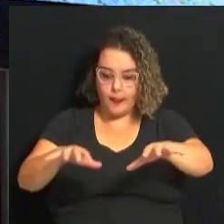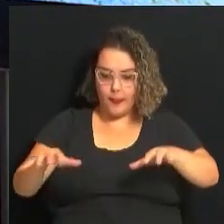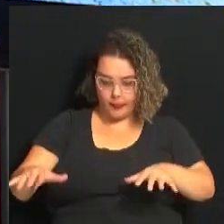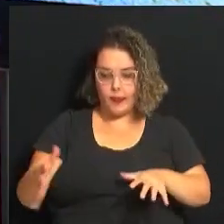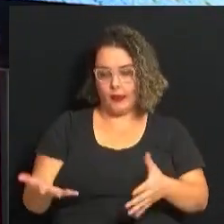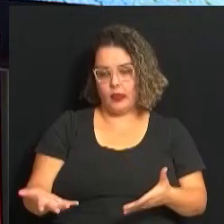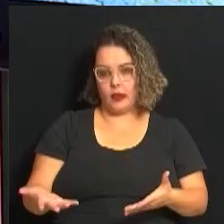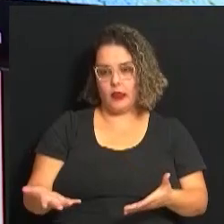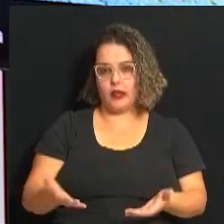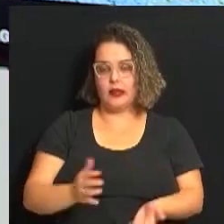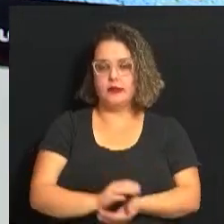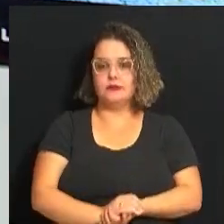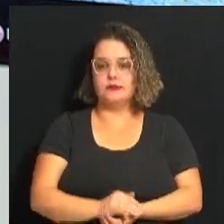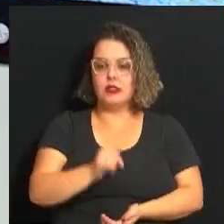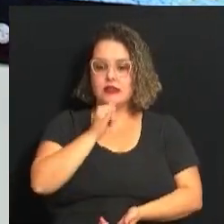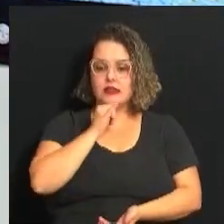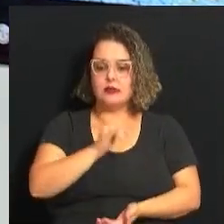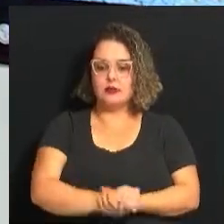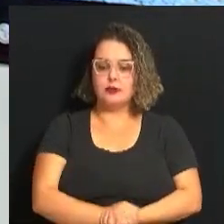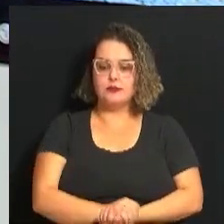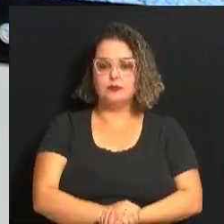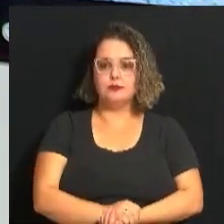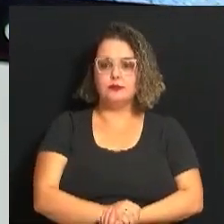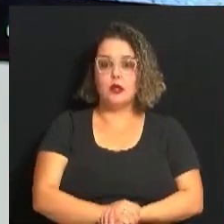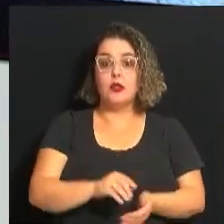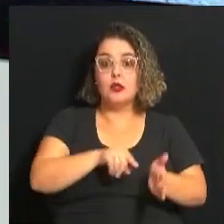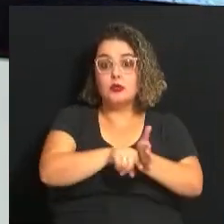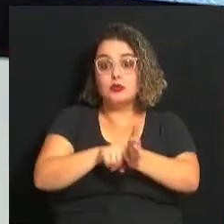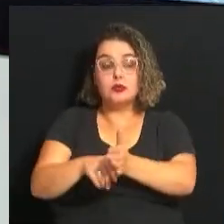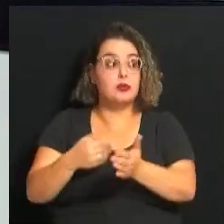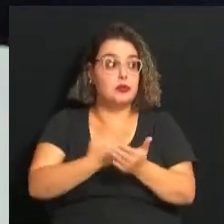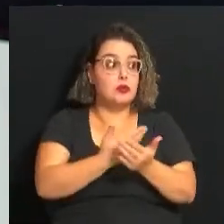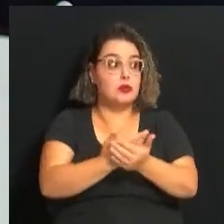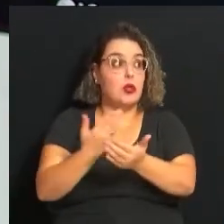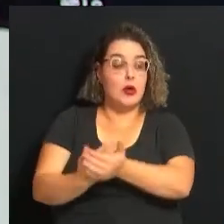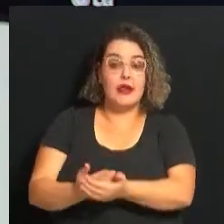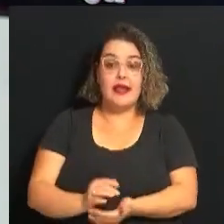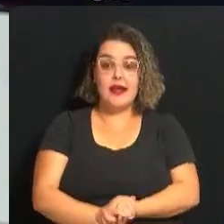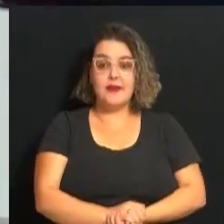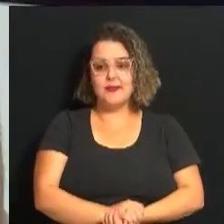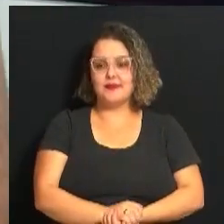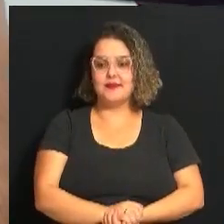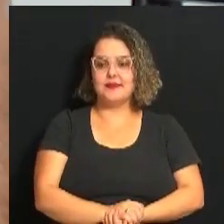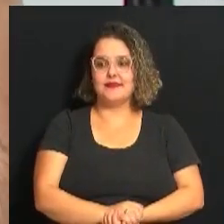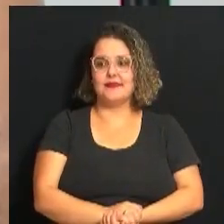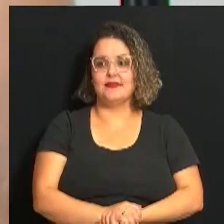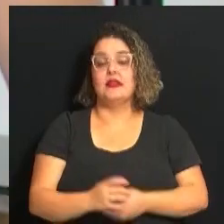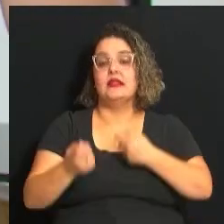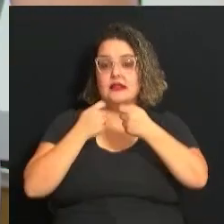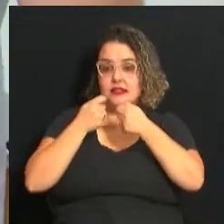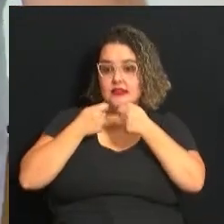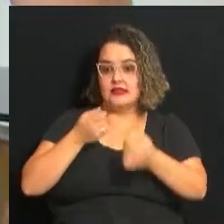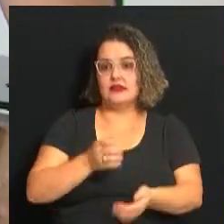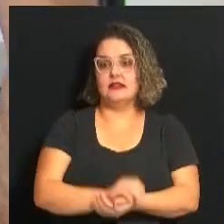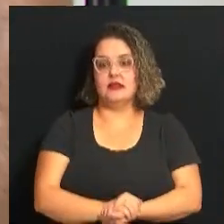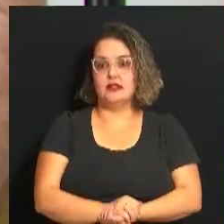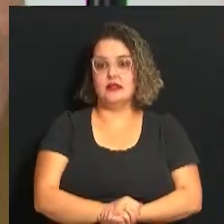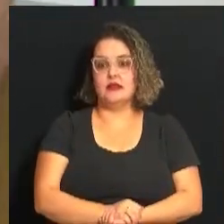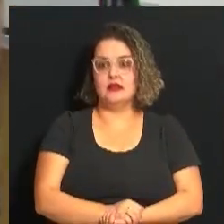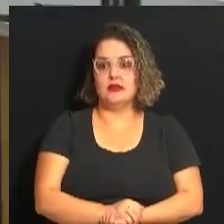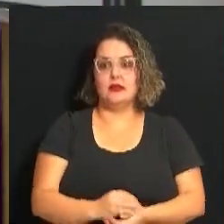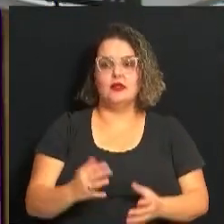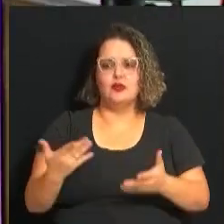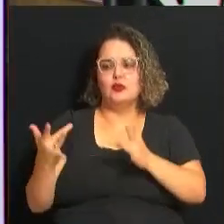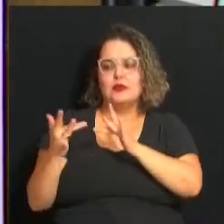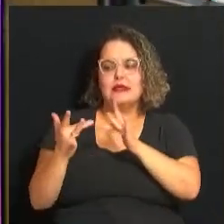exemplo. Bom, eu estava estudando, lendo um pouco sobre essa profissão, até para a gente fazer essa entrevista e tal. Tem tudo a ver com